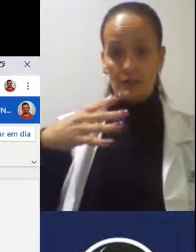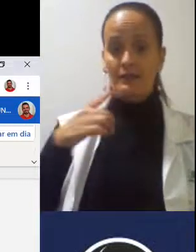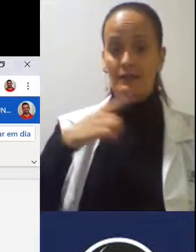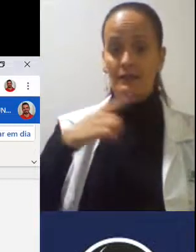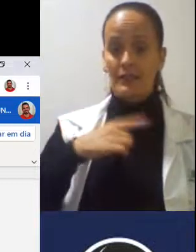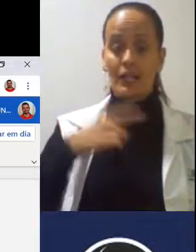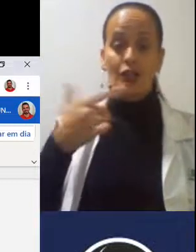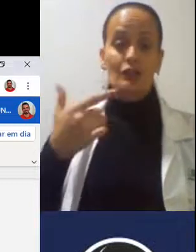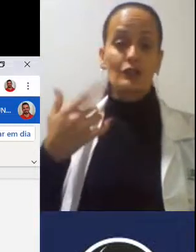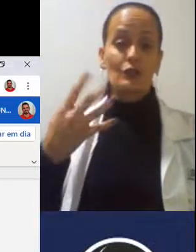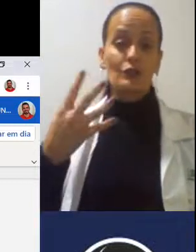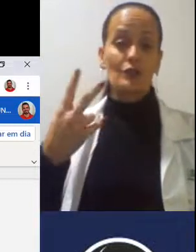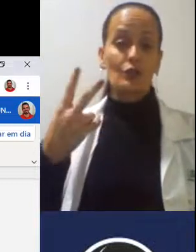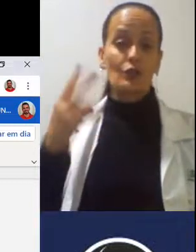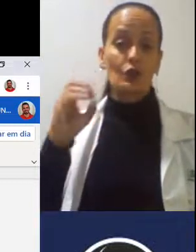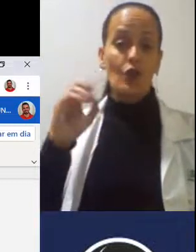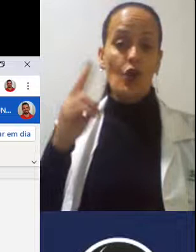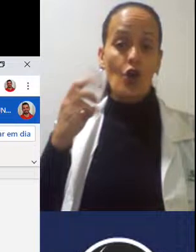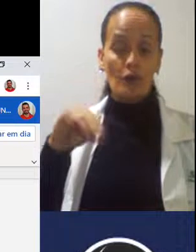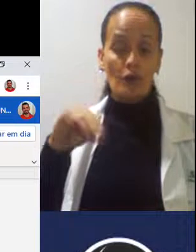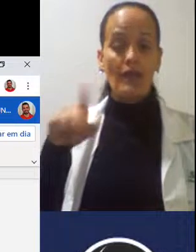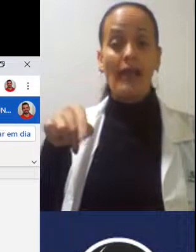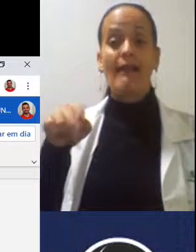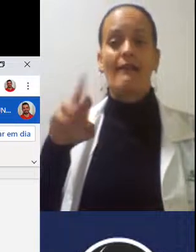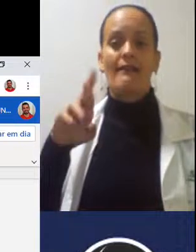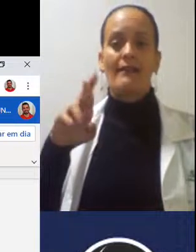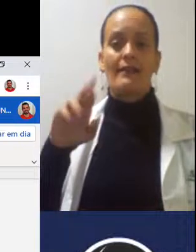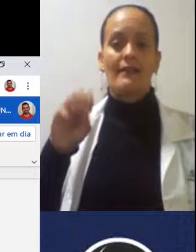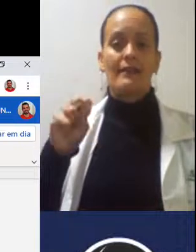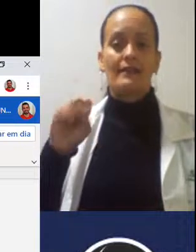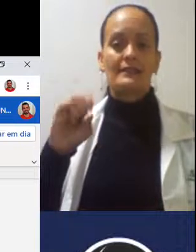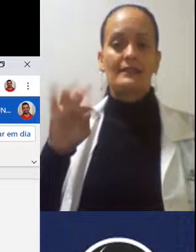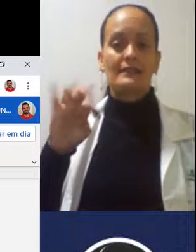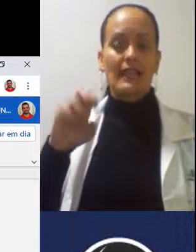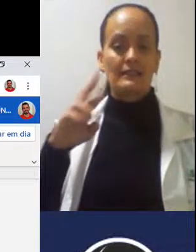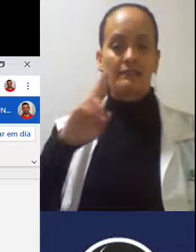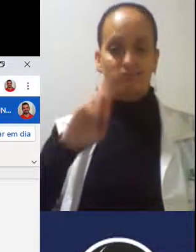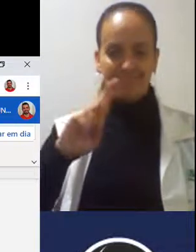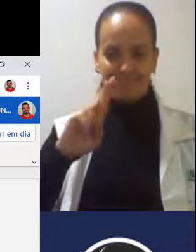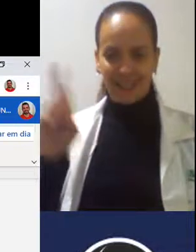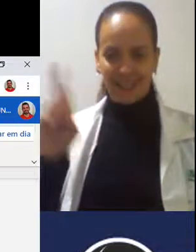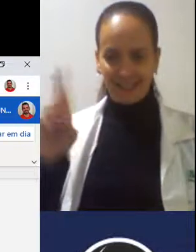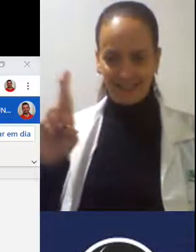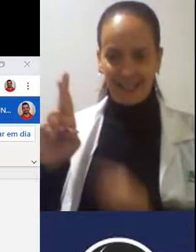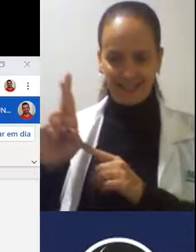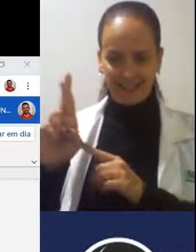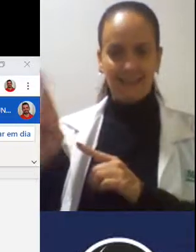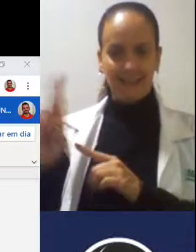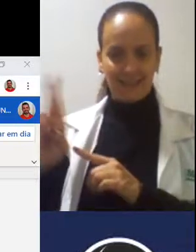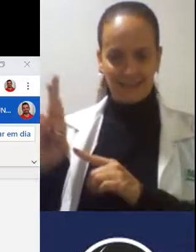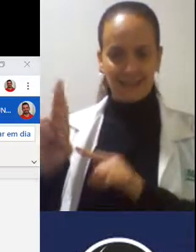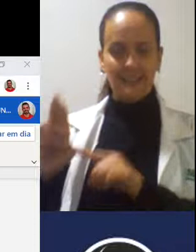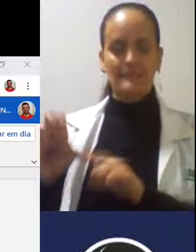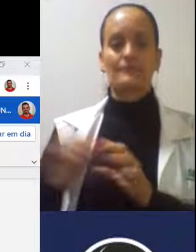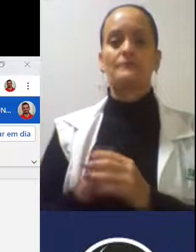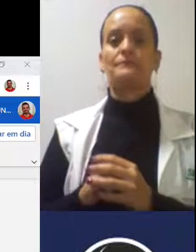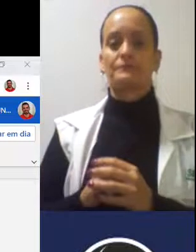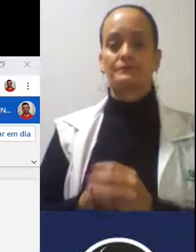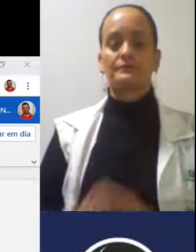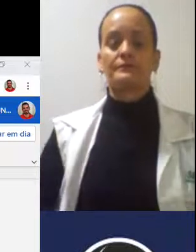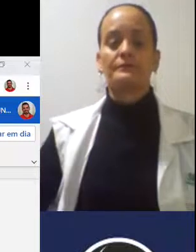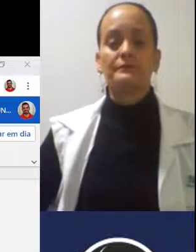esse aqui é o valor de resistência total que a gente tem lá, certo? Vamos ver se é a total ou se é a individual, né? Acho que aqui tem um